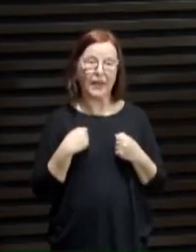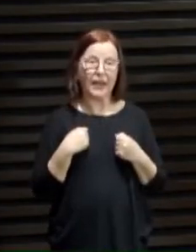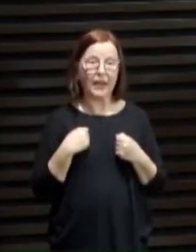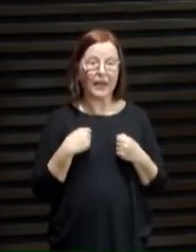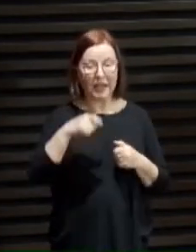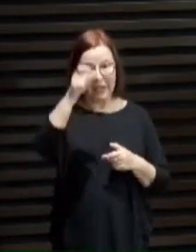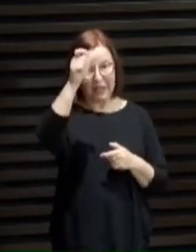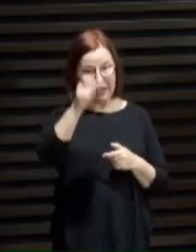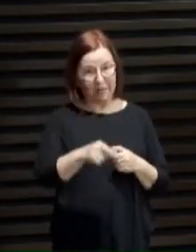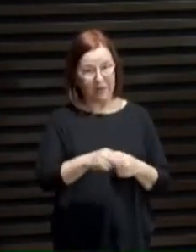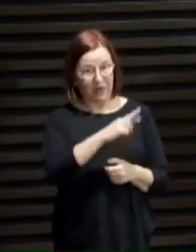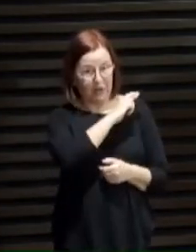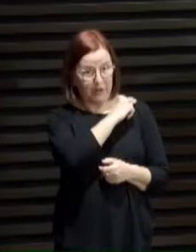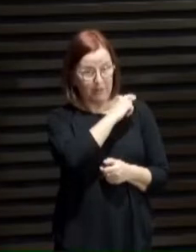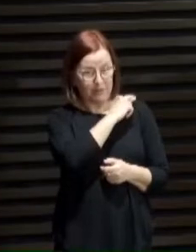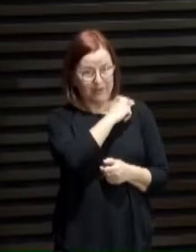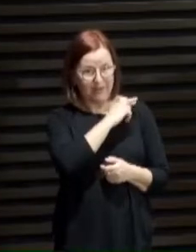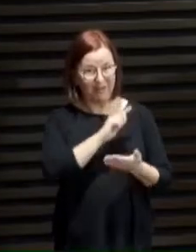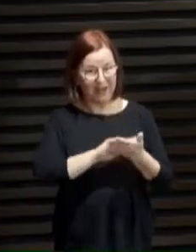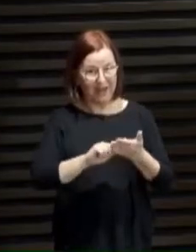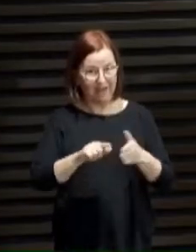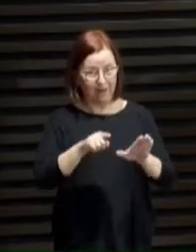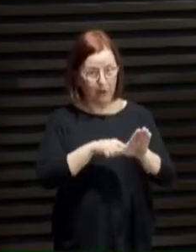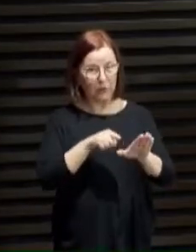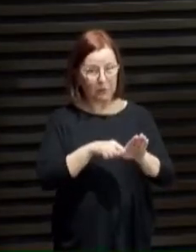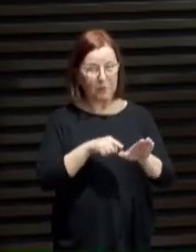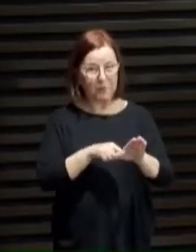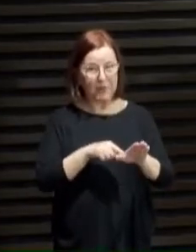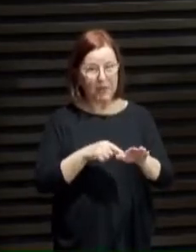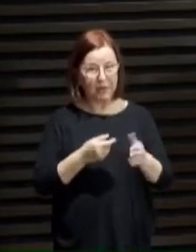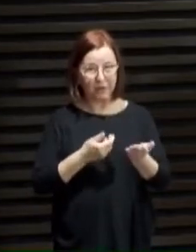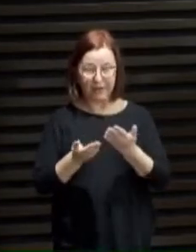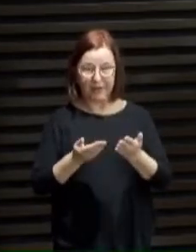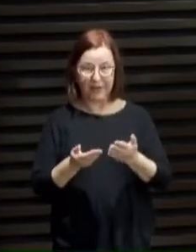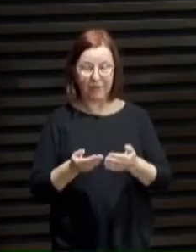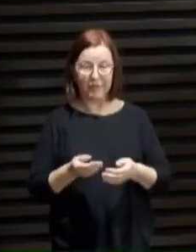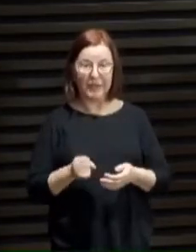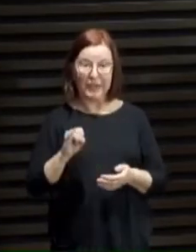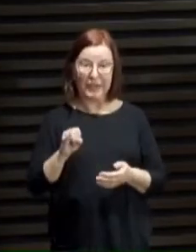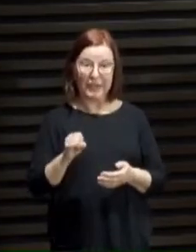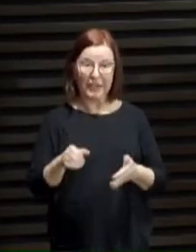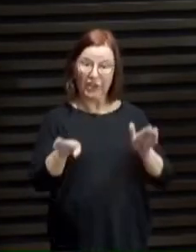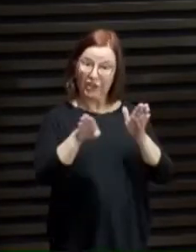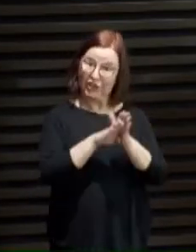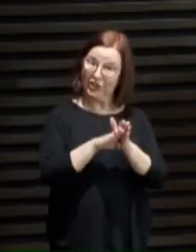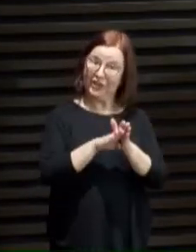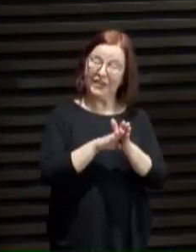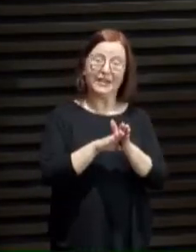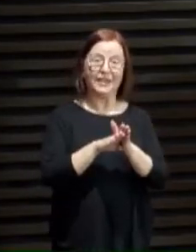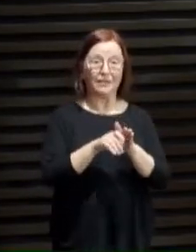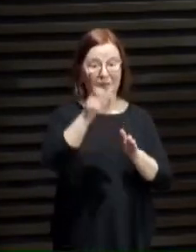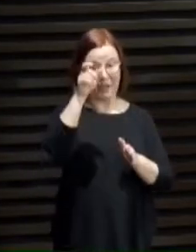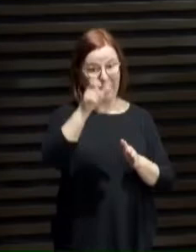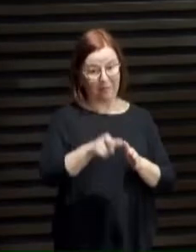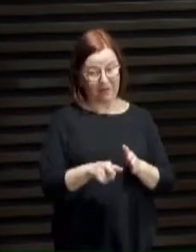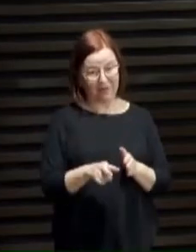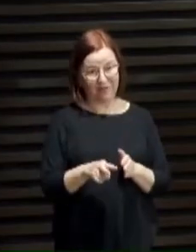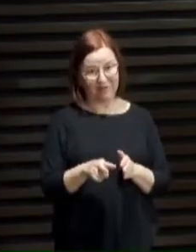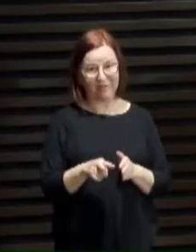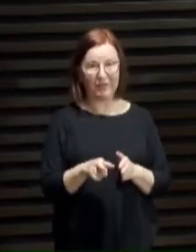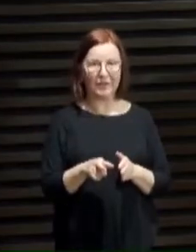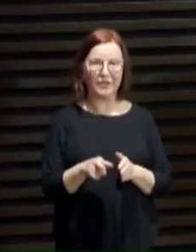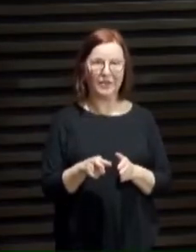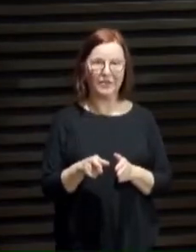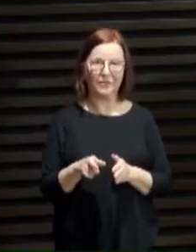é responsável por lavar os pés, o servo. Então, quando chega uma pessoa logo em casa, o que acontece? Já existe todo ali o apetrecho, tem tudo